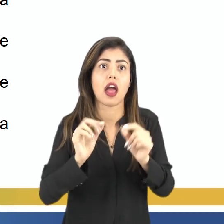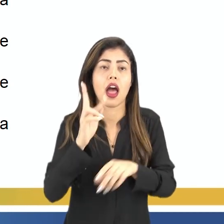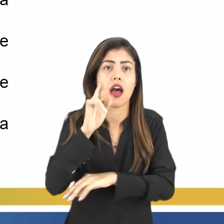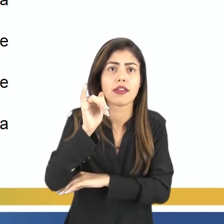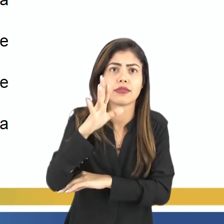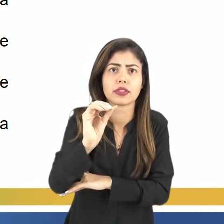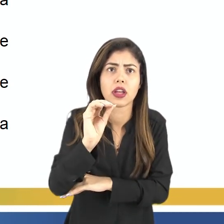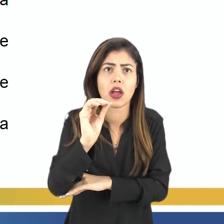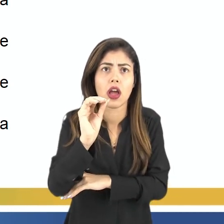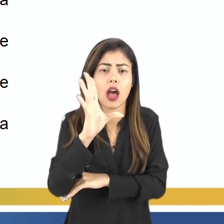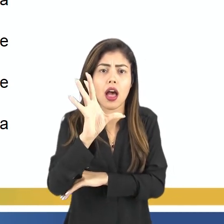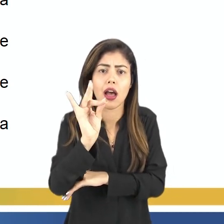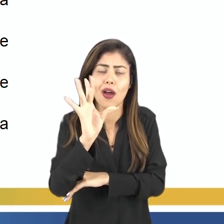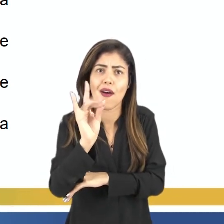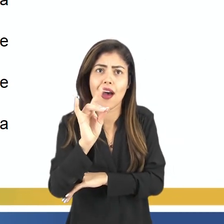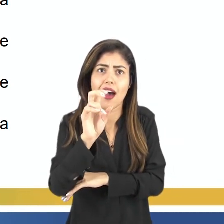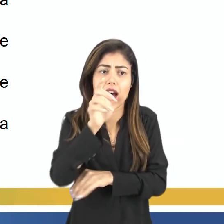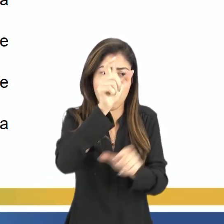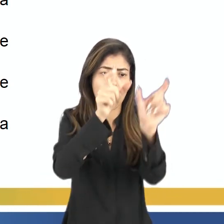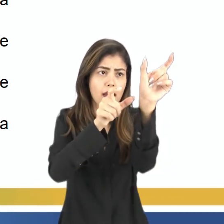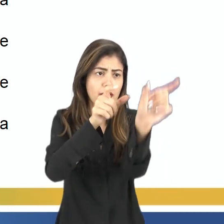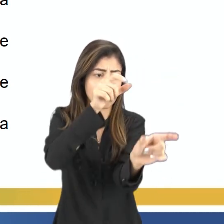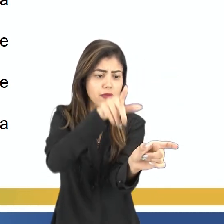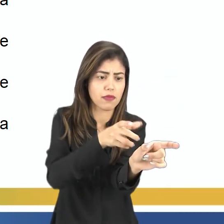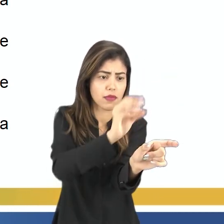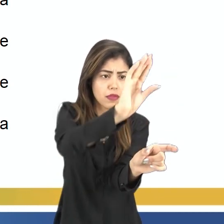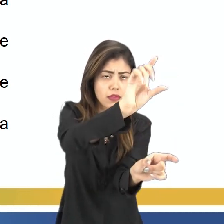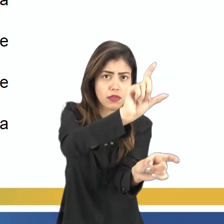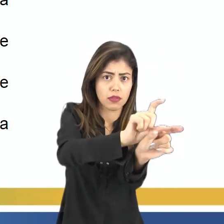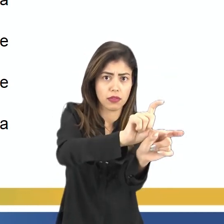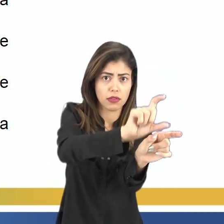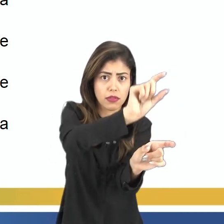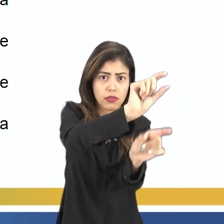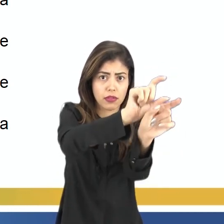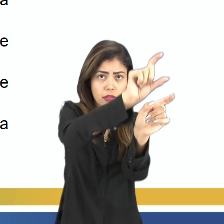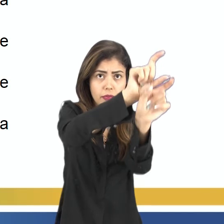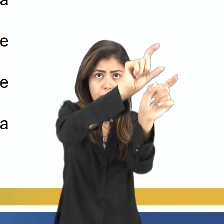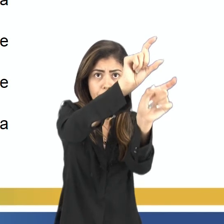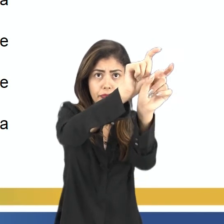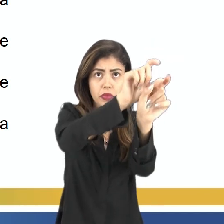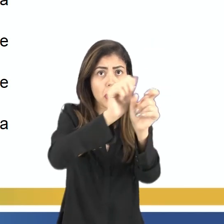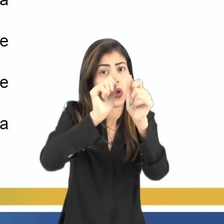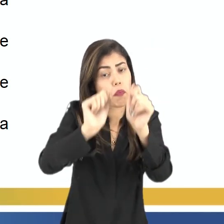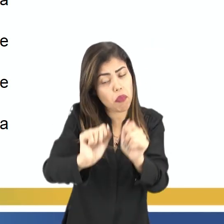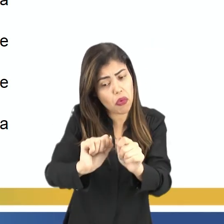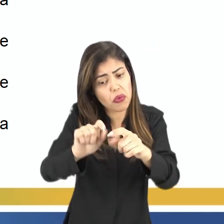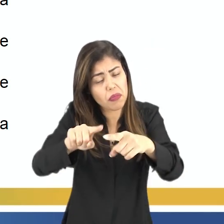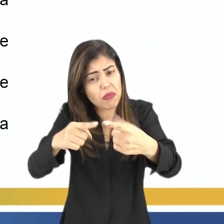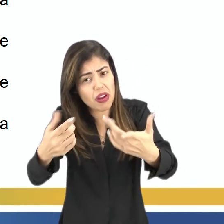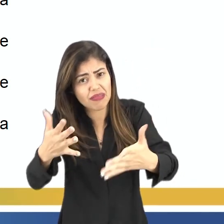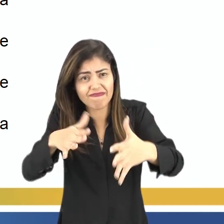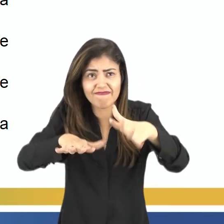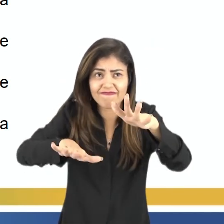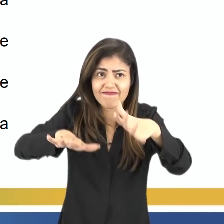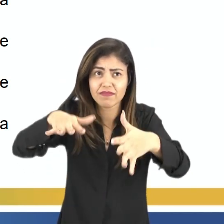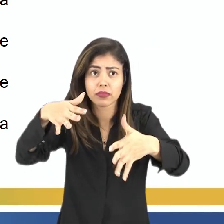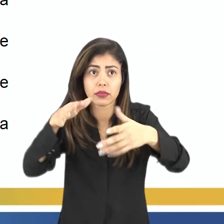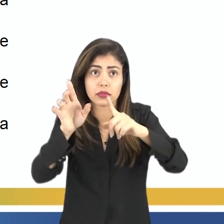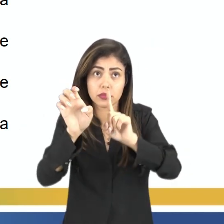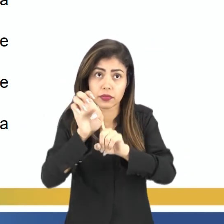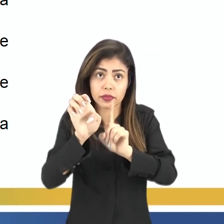de colar as vértebras, mantendo-as unidas, garantindo o alinhamento da coluna? Pode até ser, mas olha aí na letra